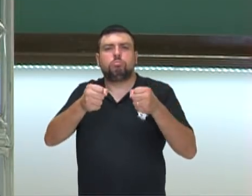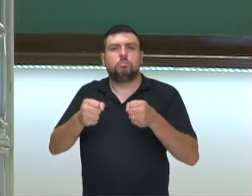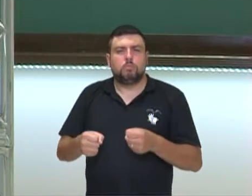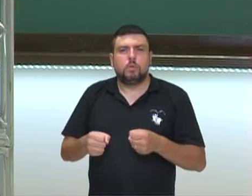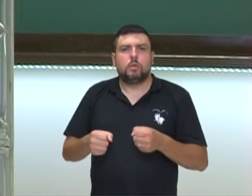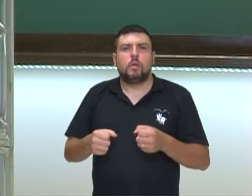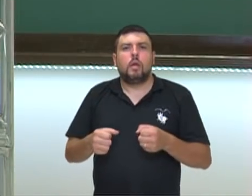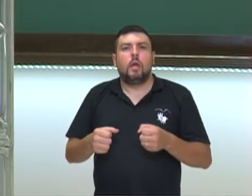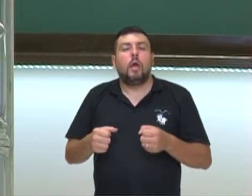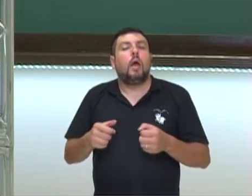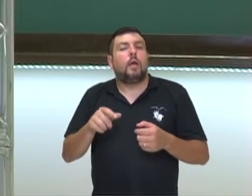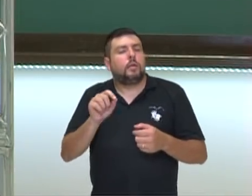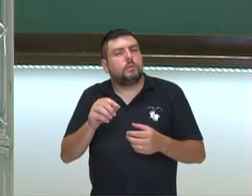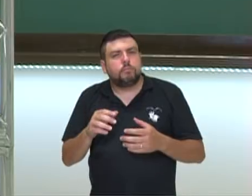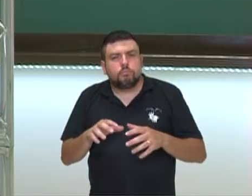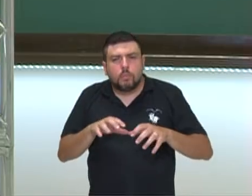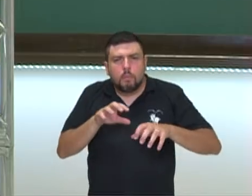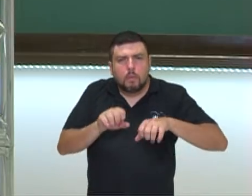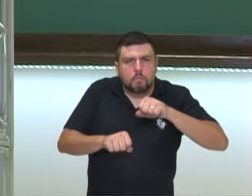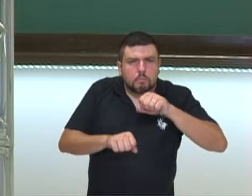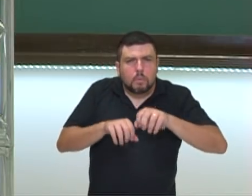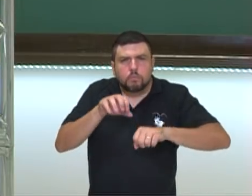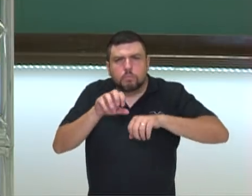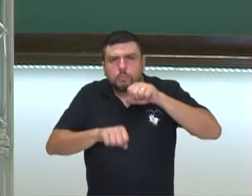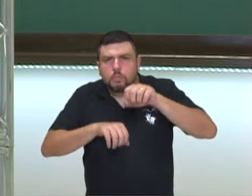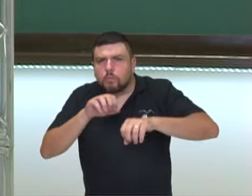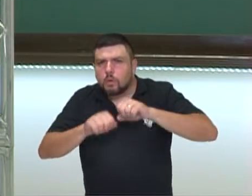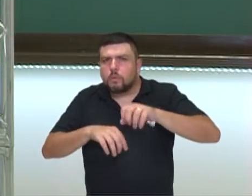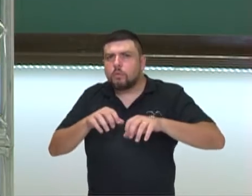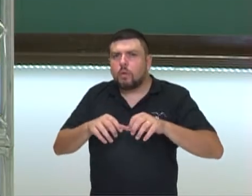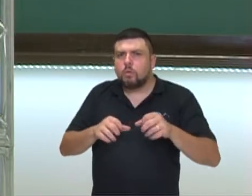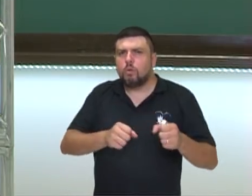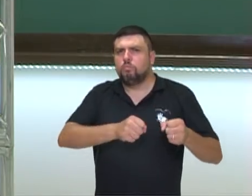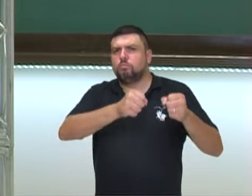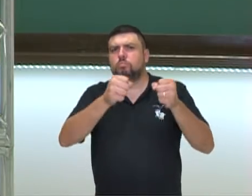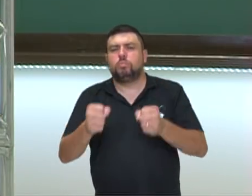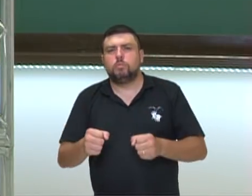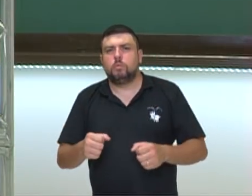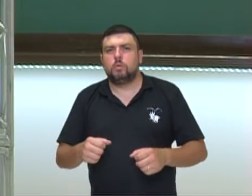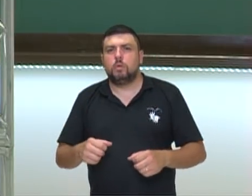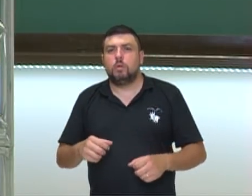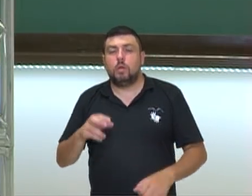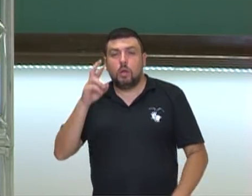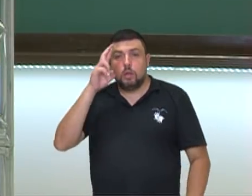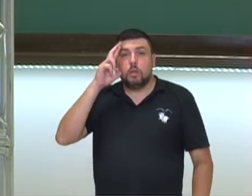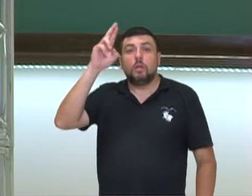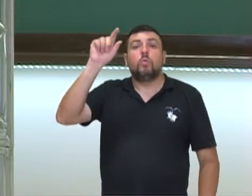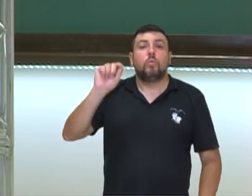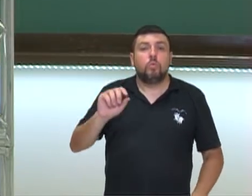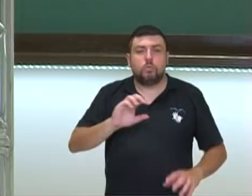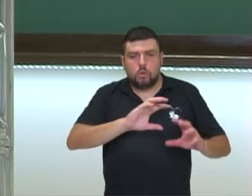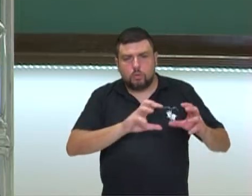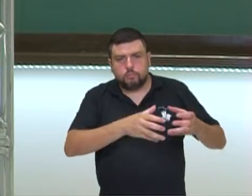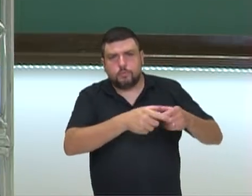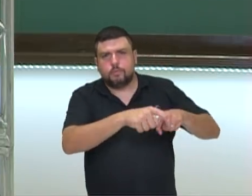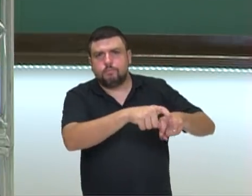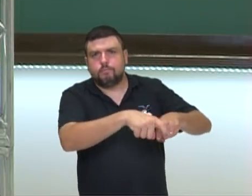ações conjuntas aí para se apropriarem do poder, principalmente sob a liderança dos